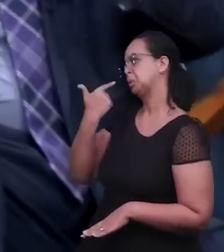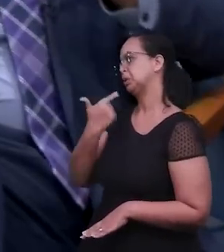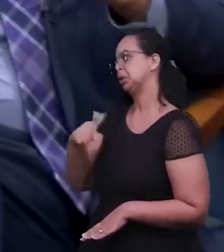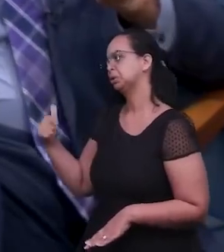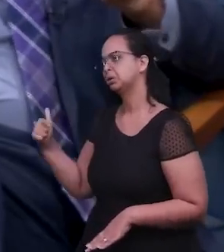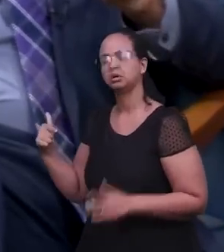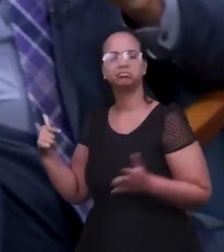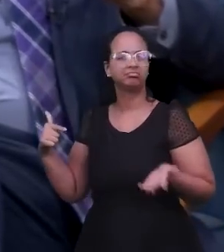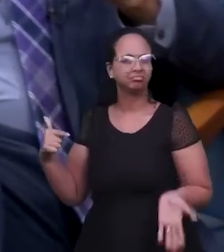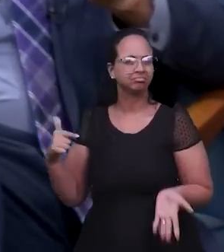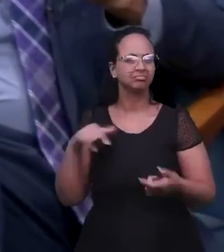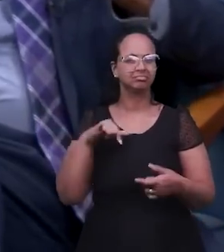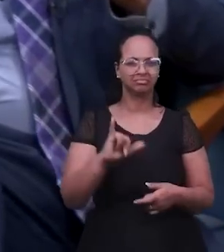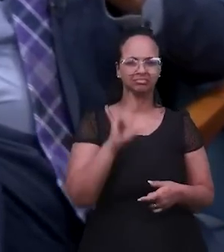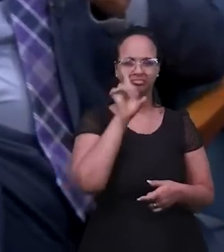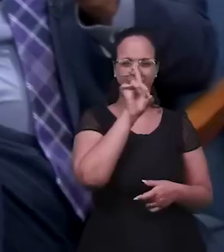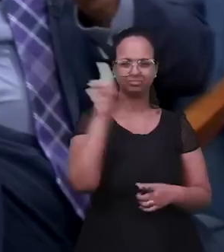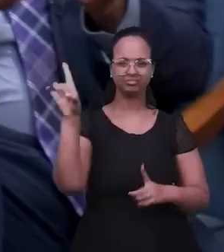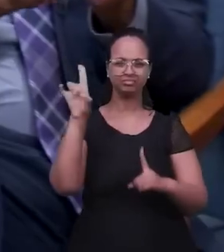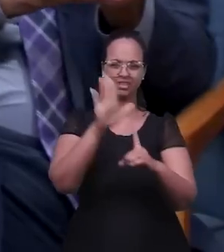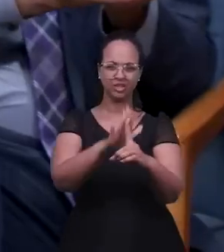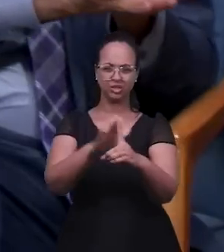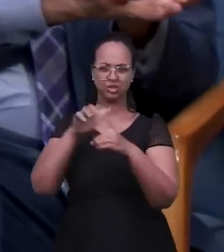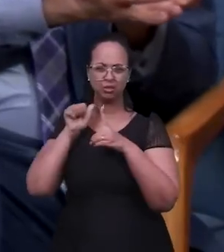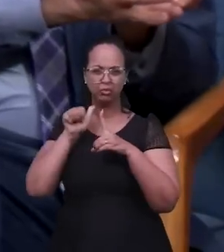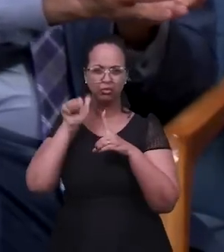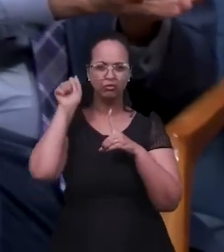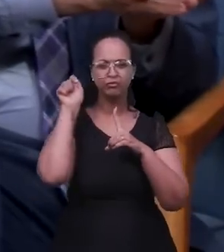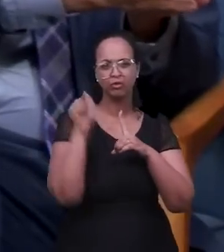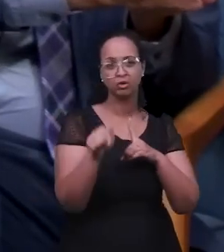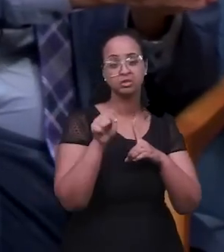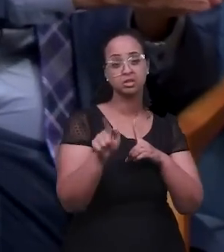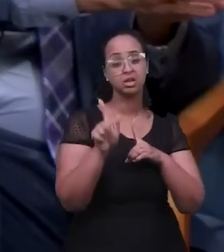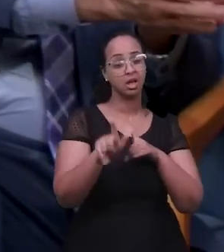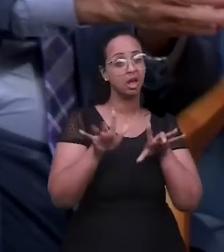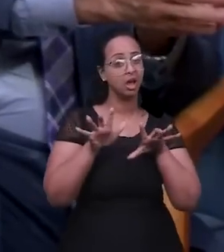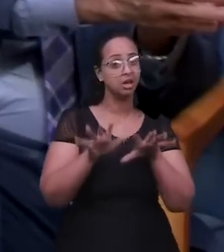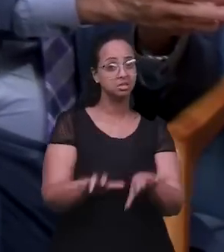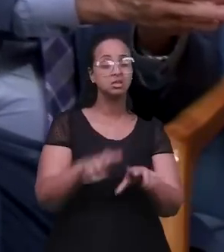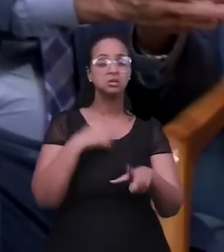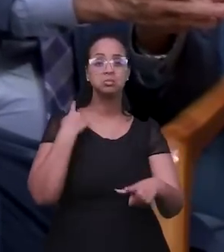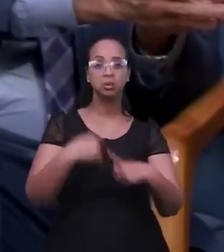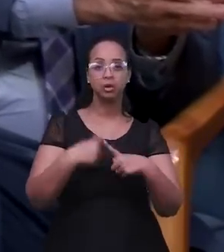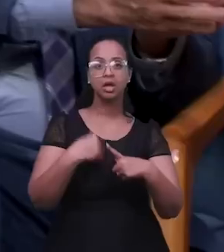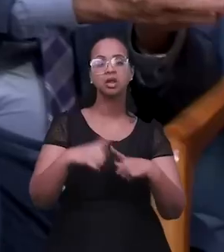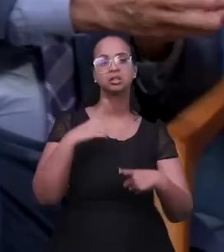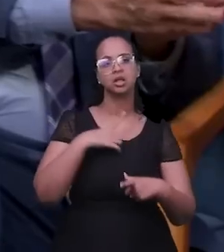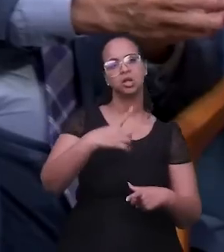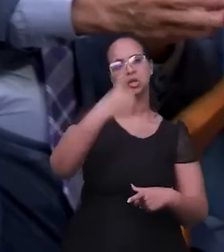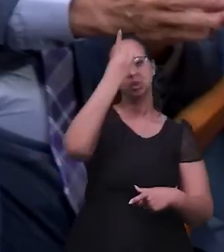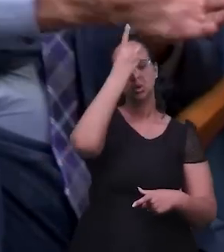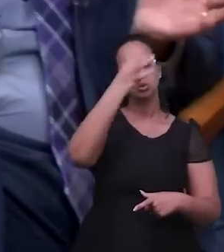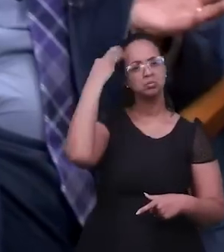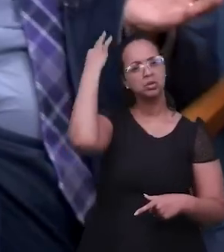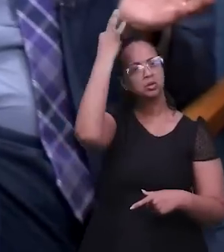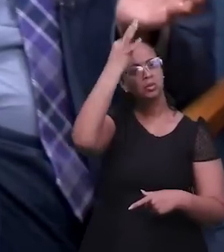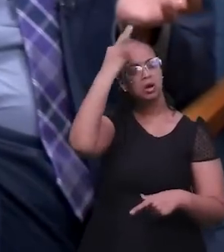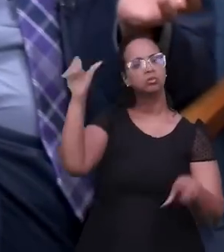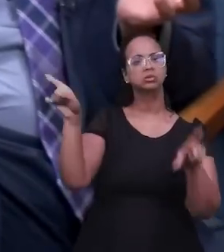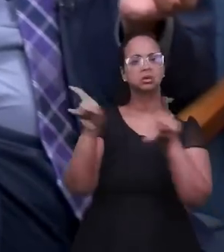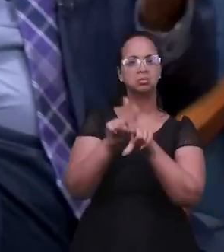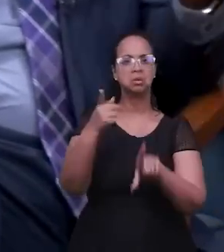sei. Então você, como? Você foi levantado para o ministério dessa forma, com